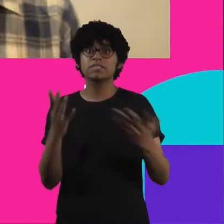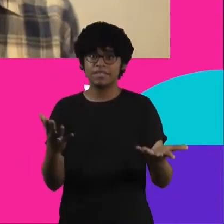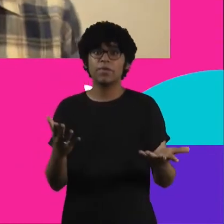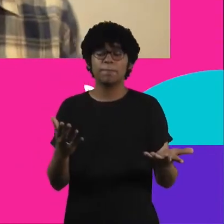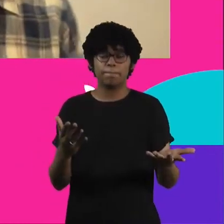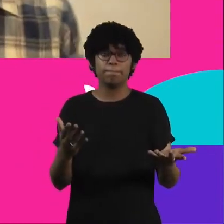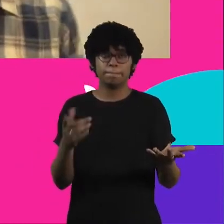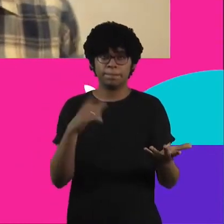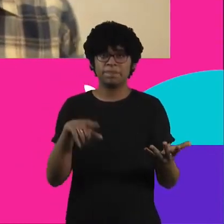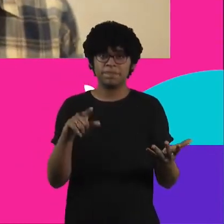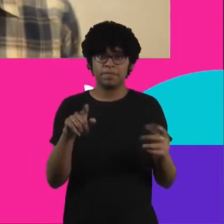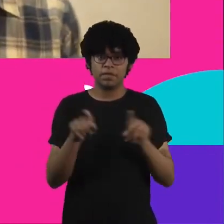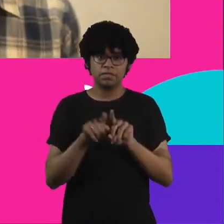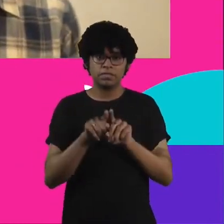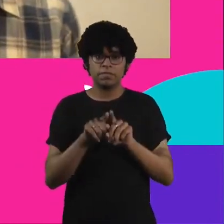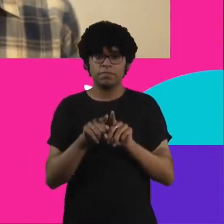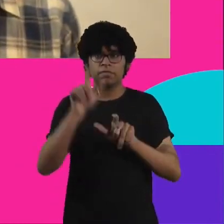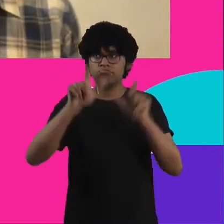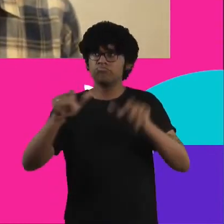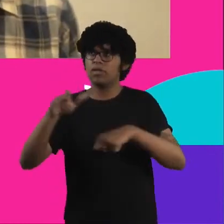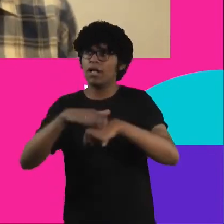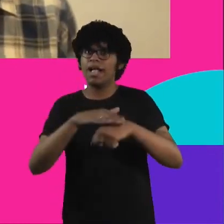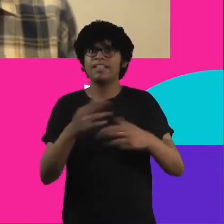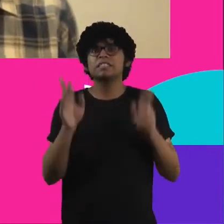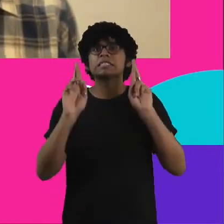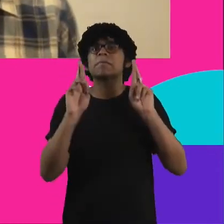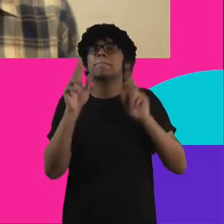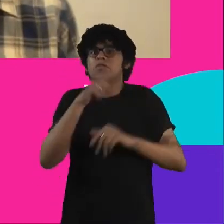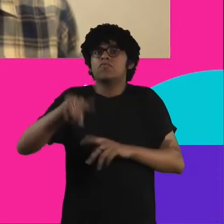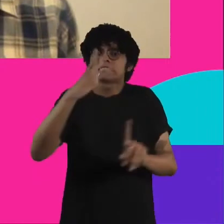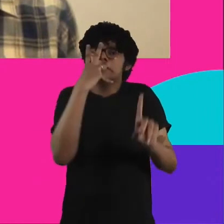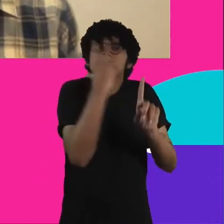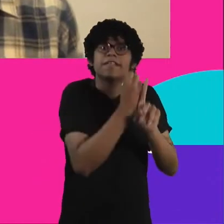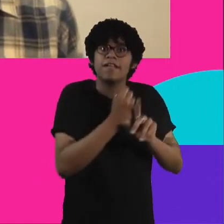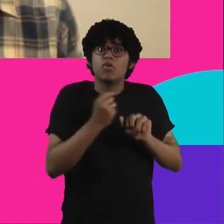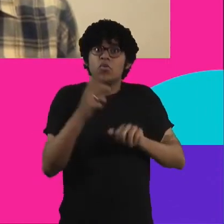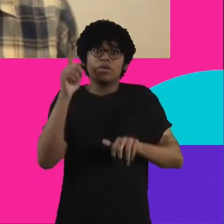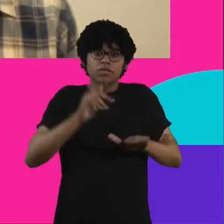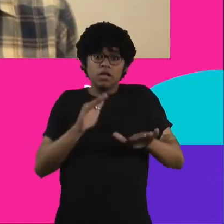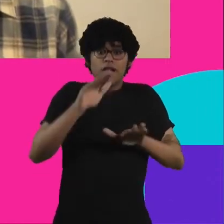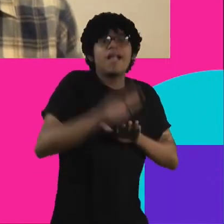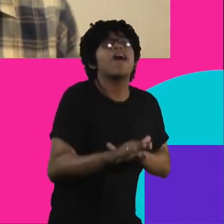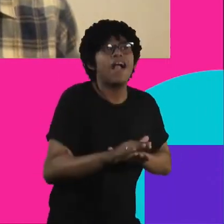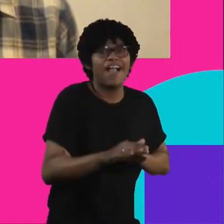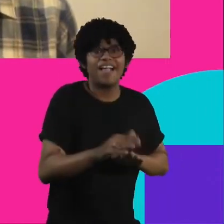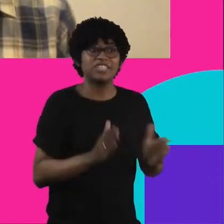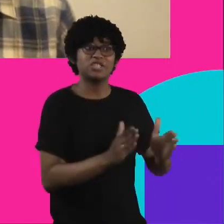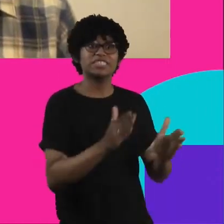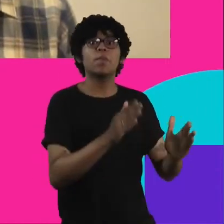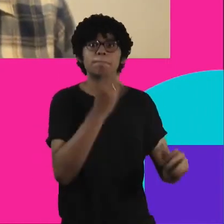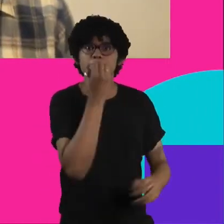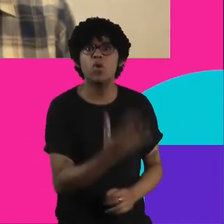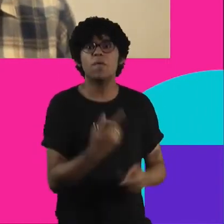data.org. Então, conectando em qualquer uma delas, ou mesmo trabalhando sozinhos, espero que a gente tenha